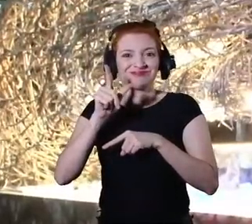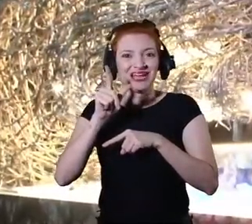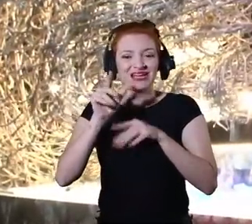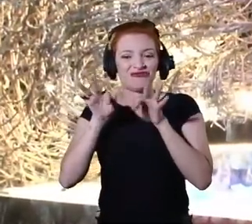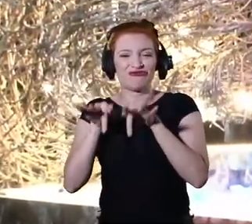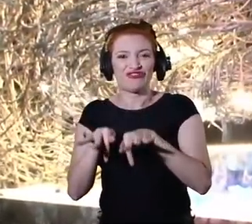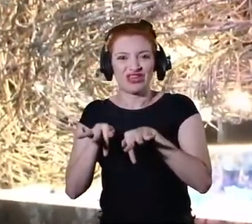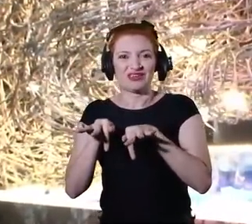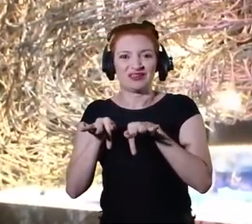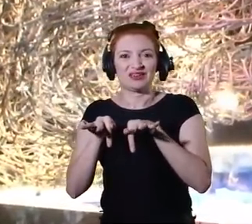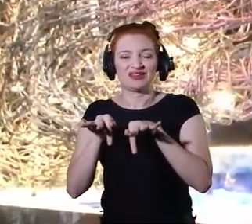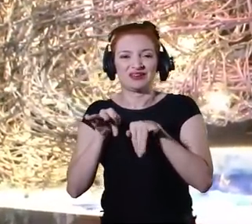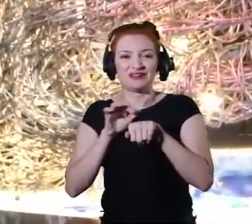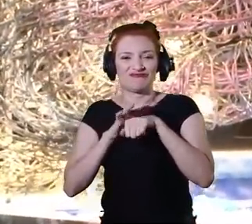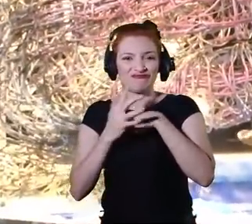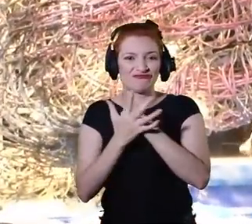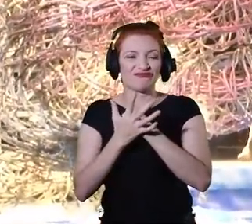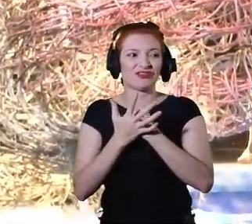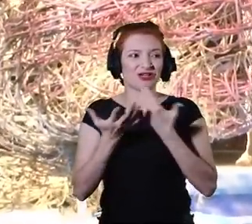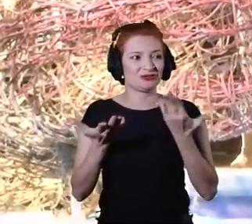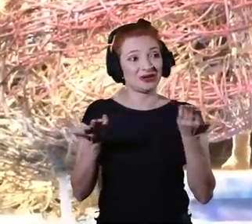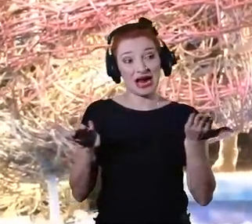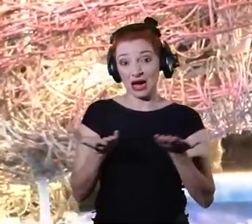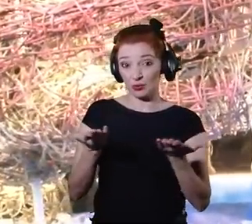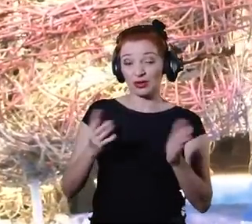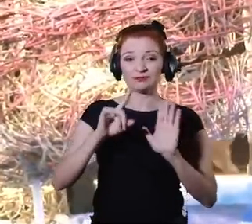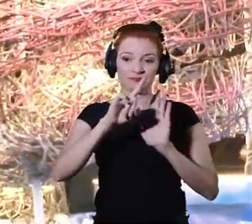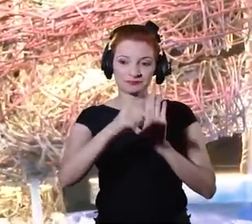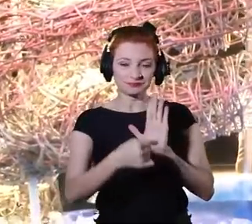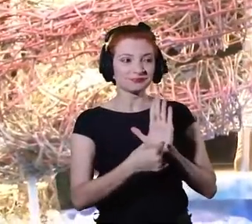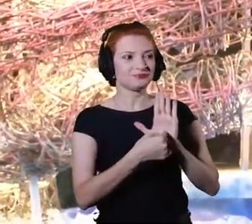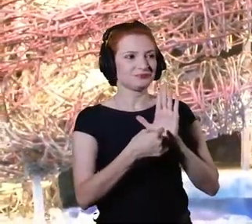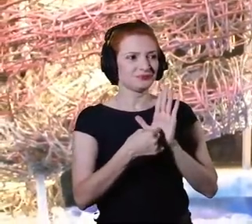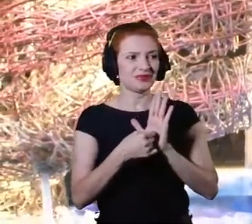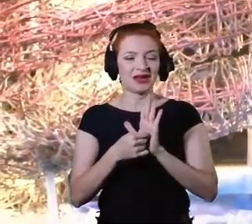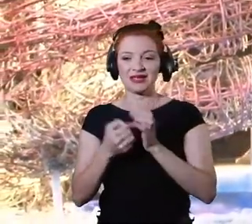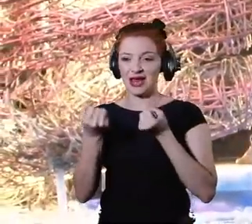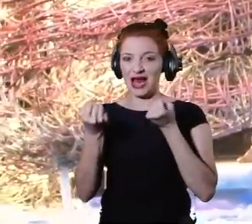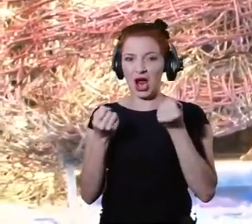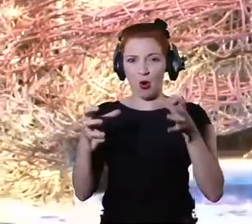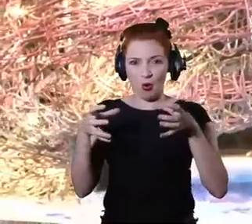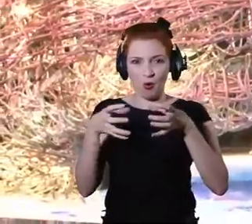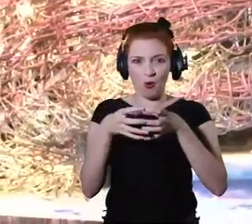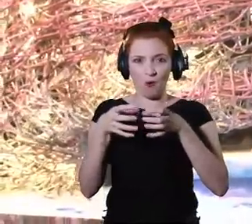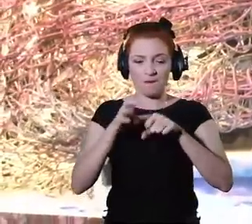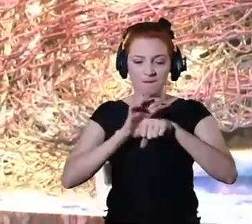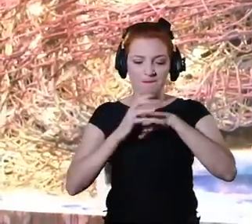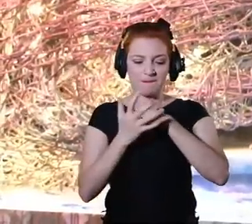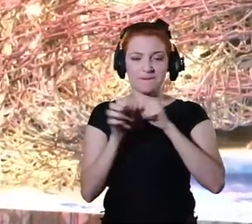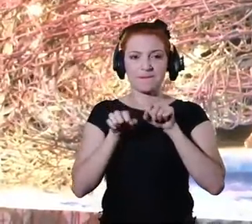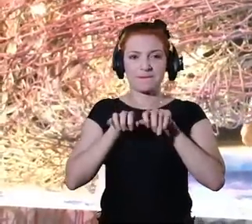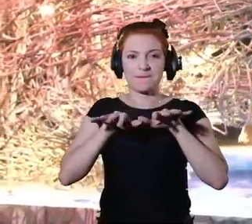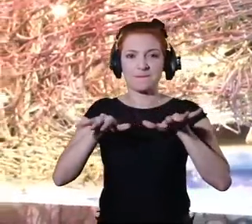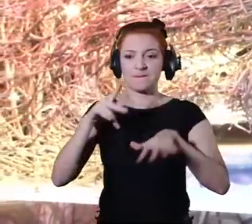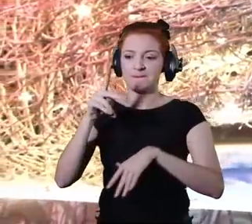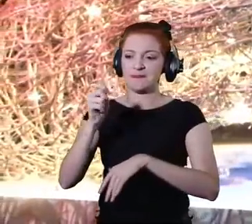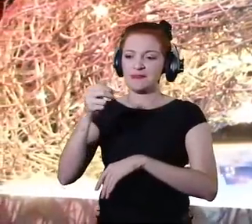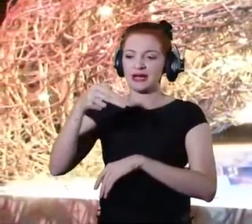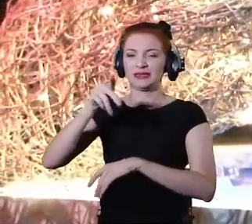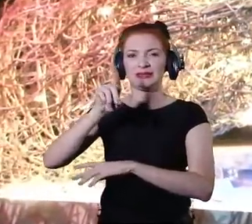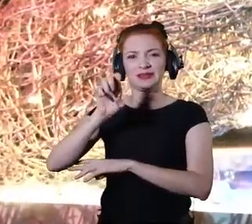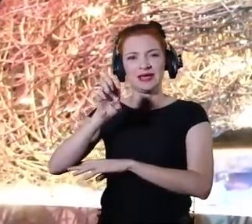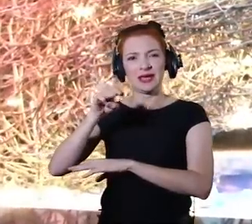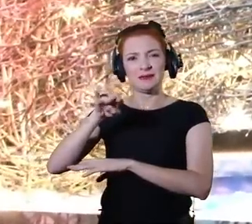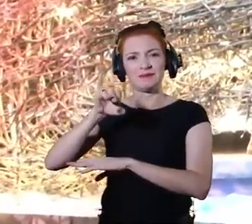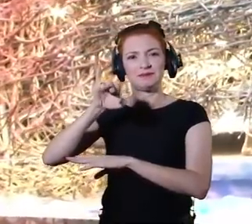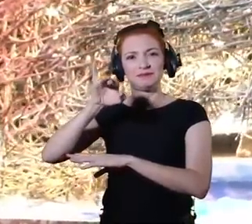homenagem. E olha só o destaque então do carro Pandemia: humanidade é o que nos une. O coronavírus parou o mundo